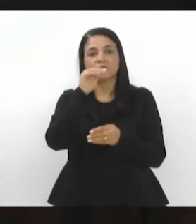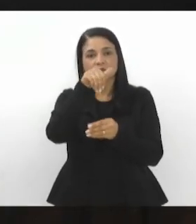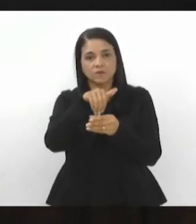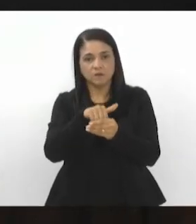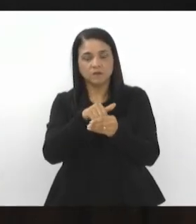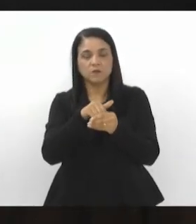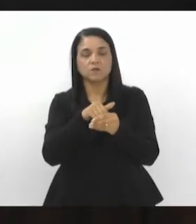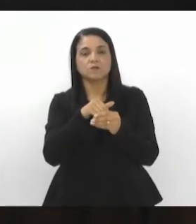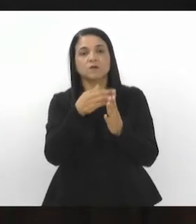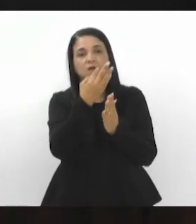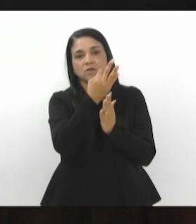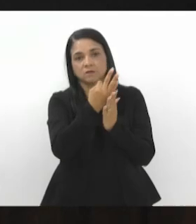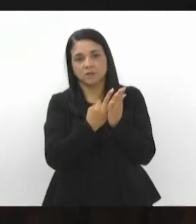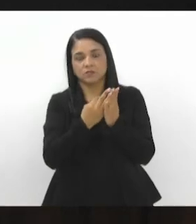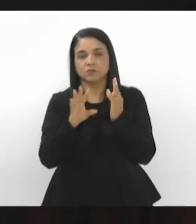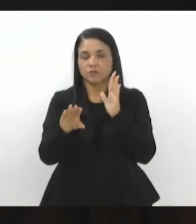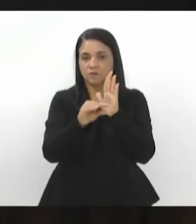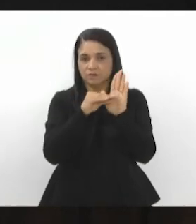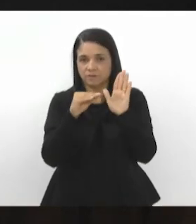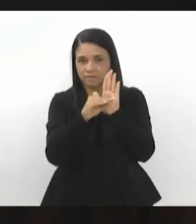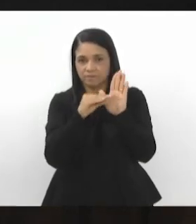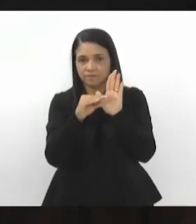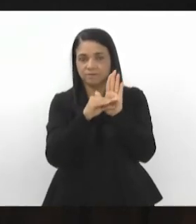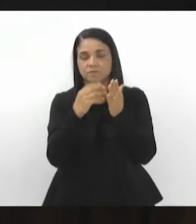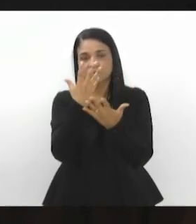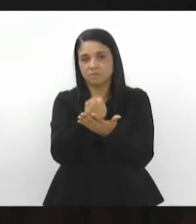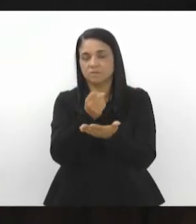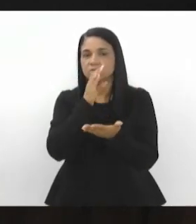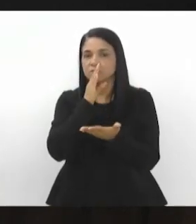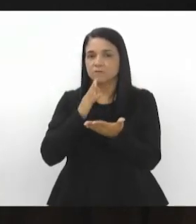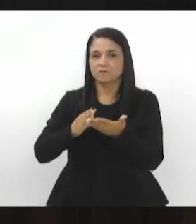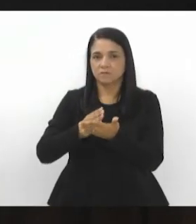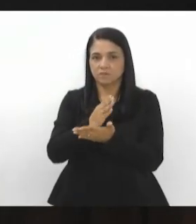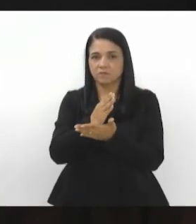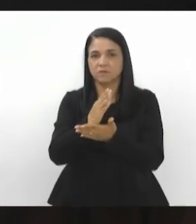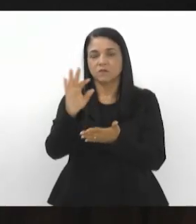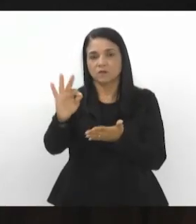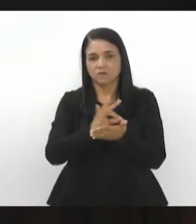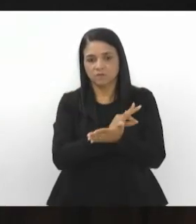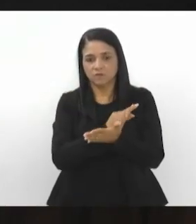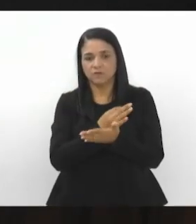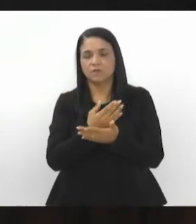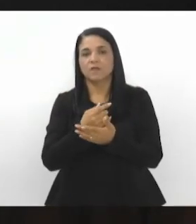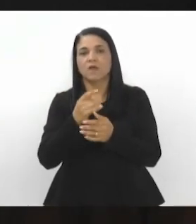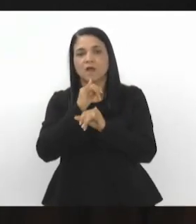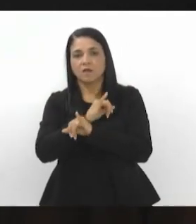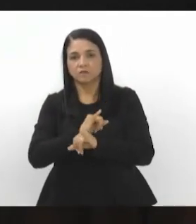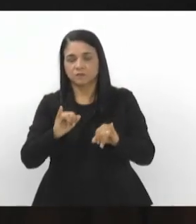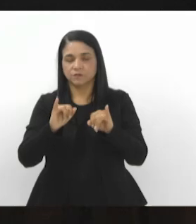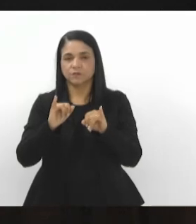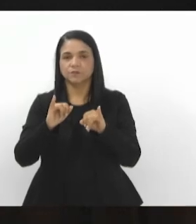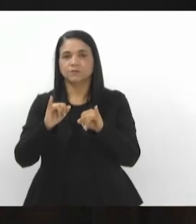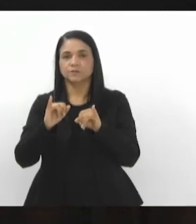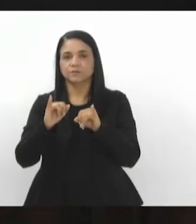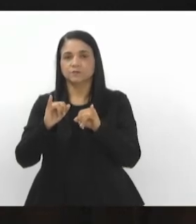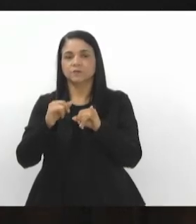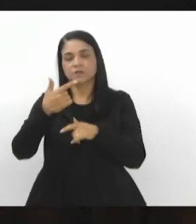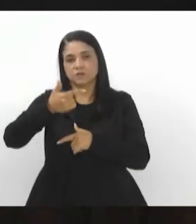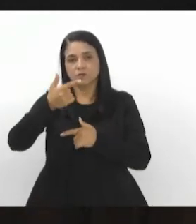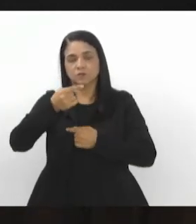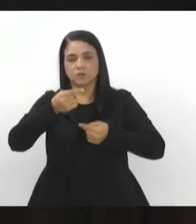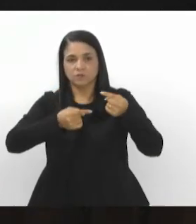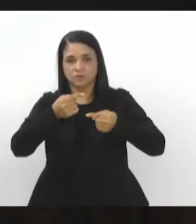votação, a redação do vencido assim emendado. Senhores que aprovam, permaneçam como estão. Aprovado. Vai autógrafo. Anuncio, em